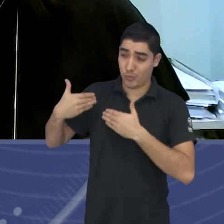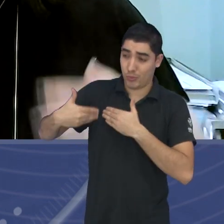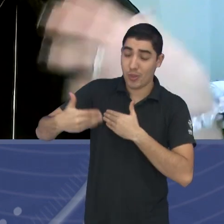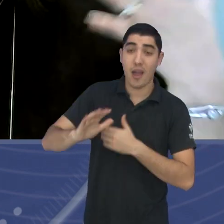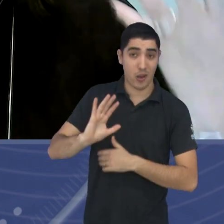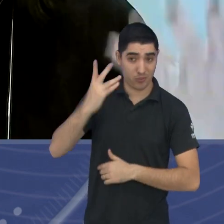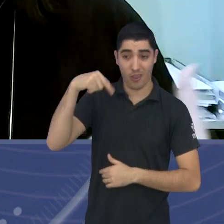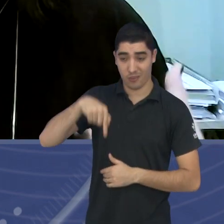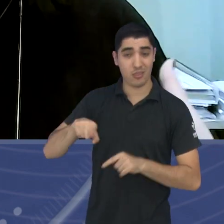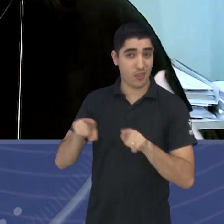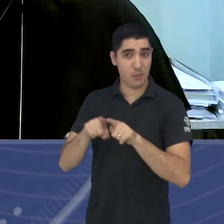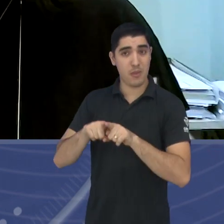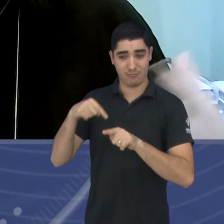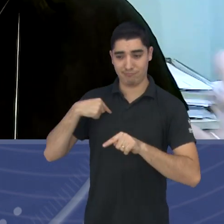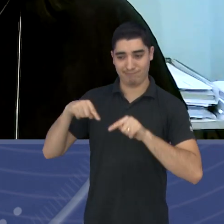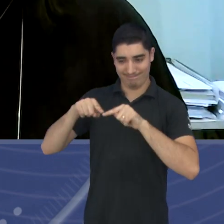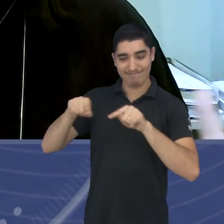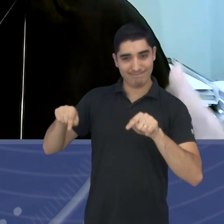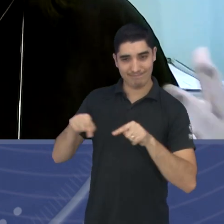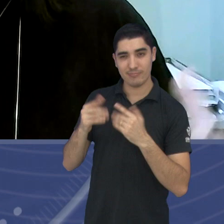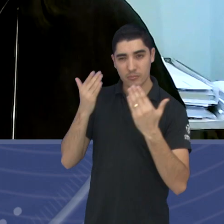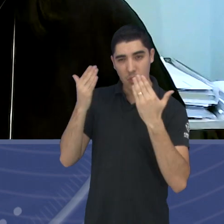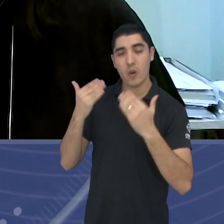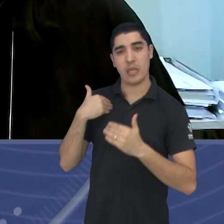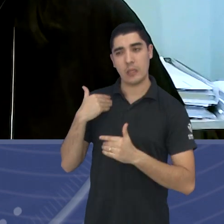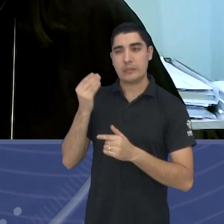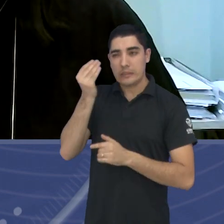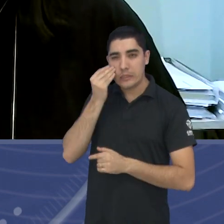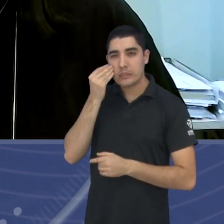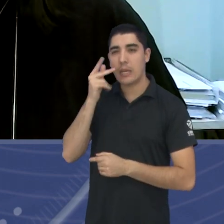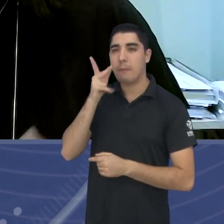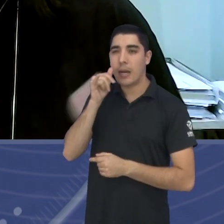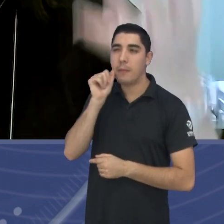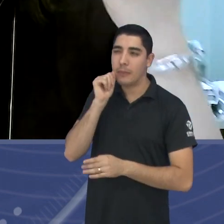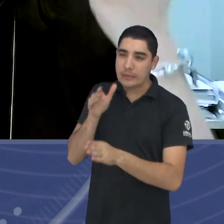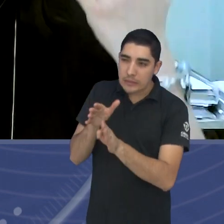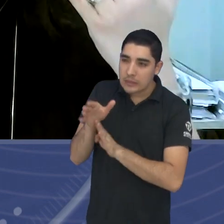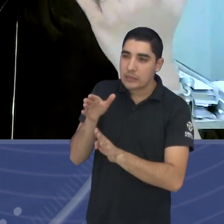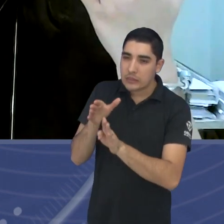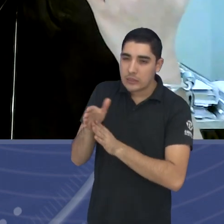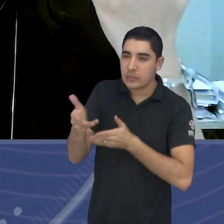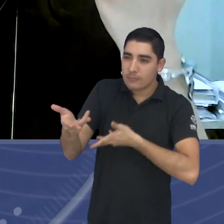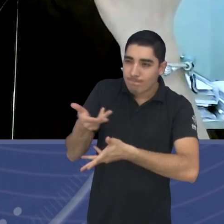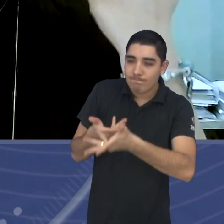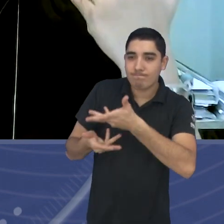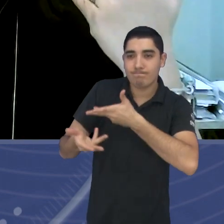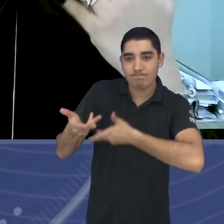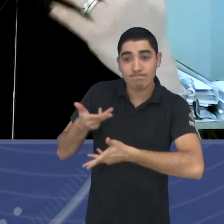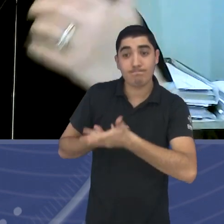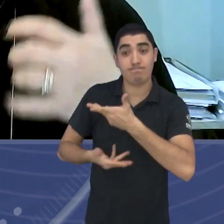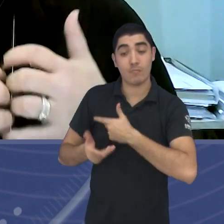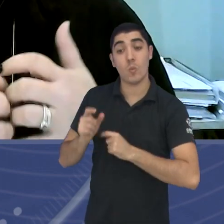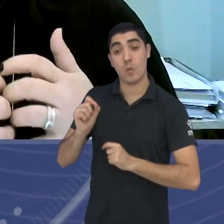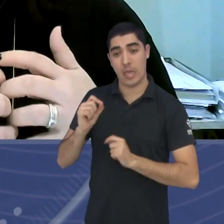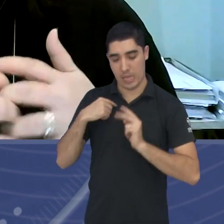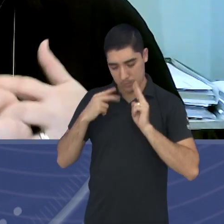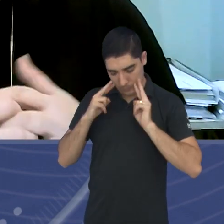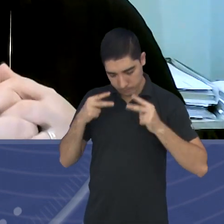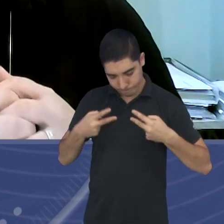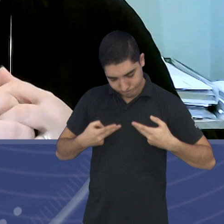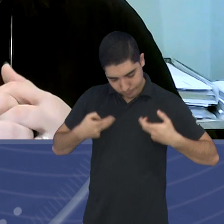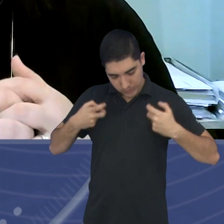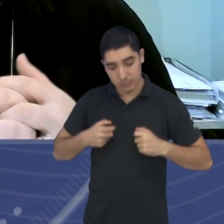aqui, né? A gente tentando ajudar os pais a lidarem com tudo isso, a se olhar, se